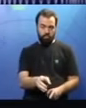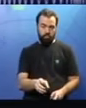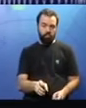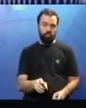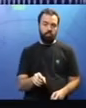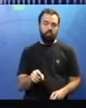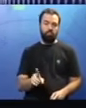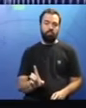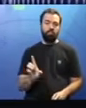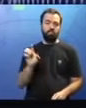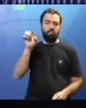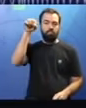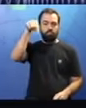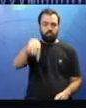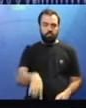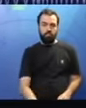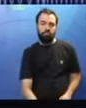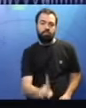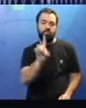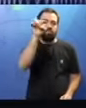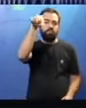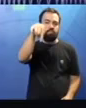de perturbação da onda